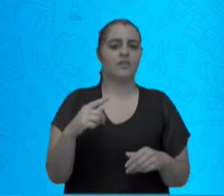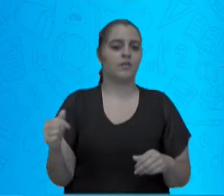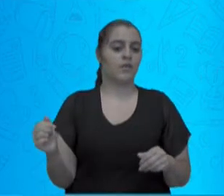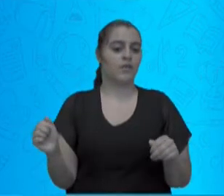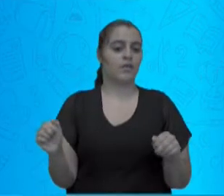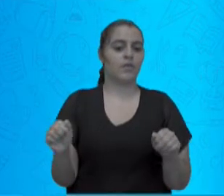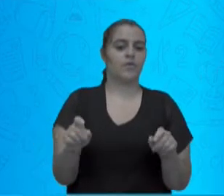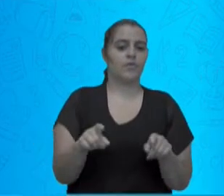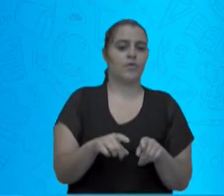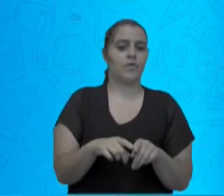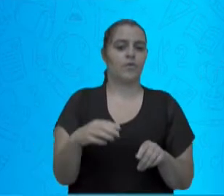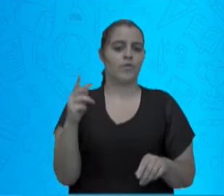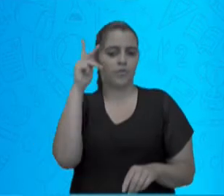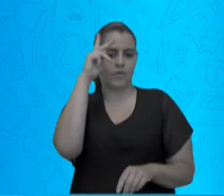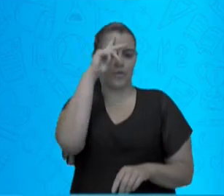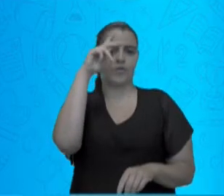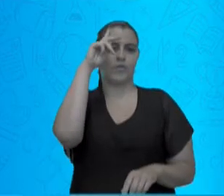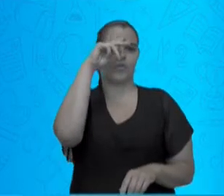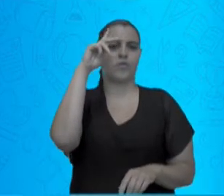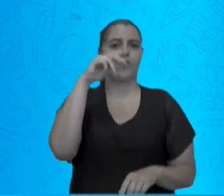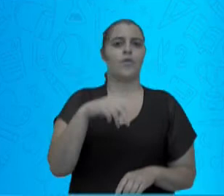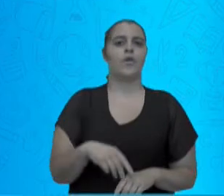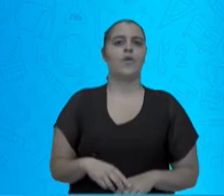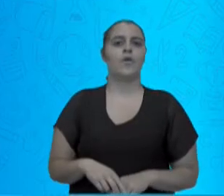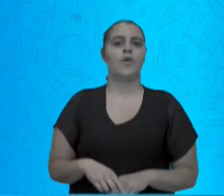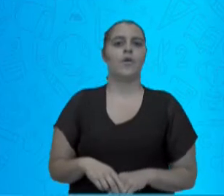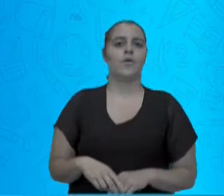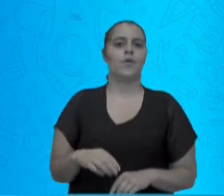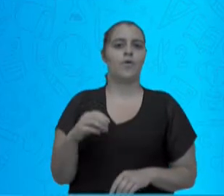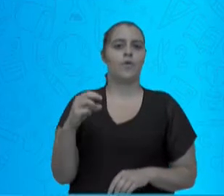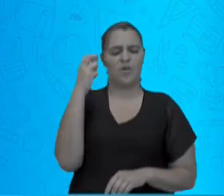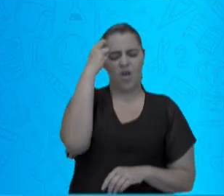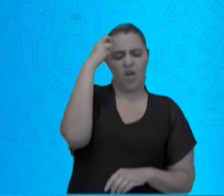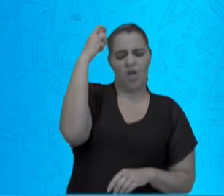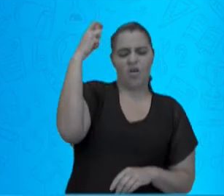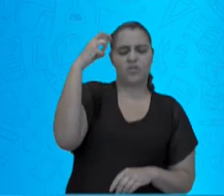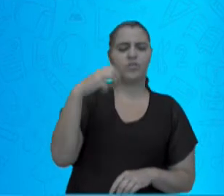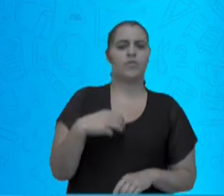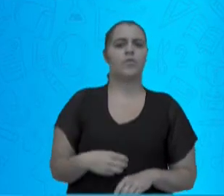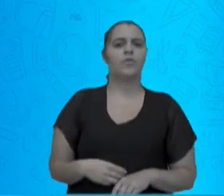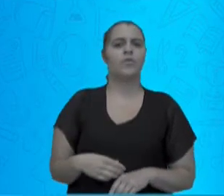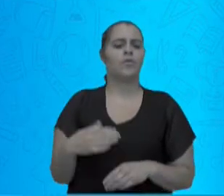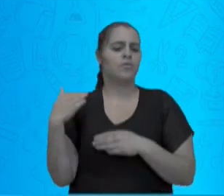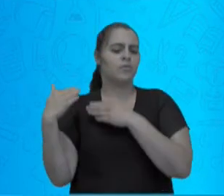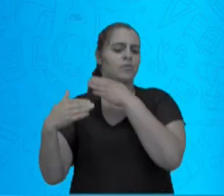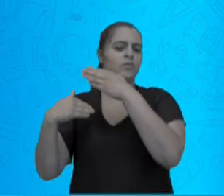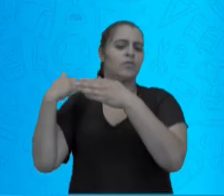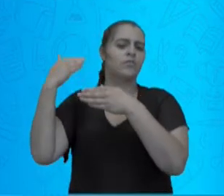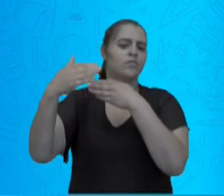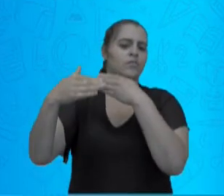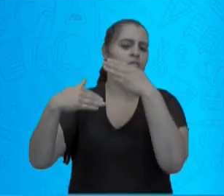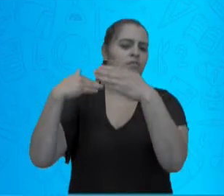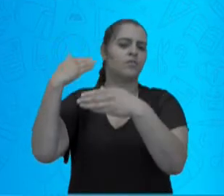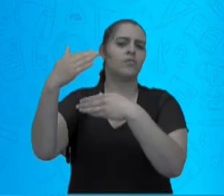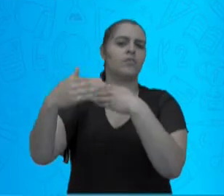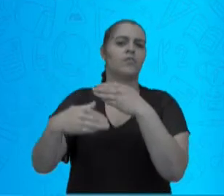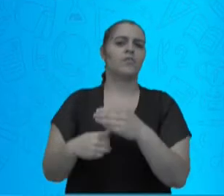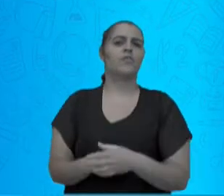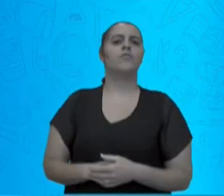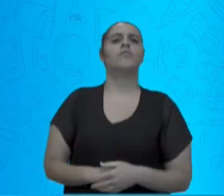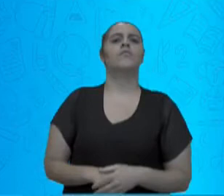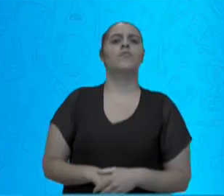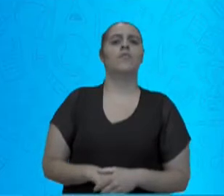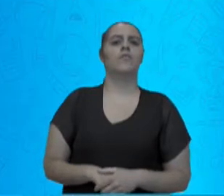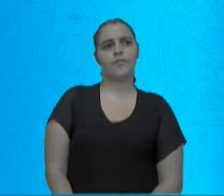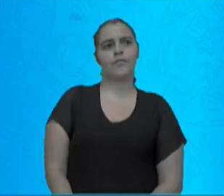comum uma história, uma cultura, os costumes. Não é